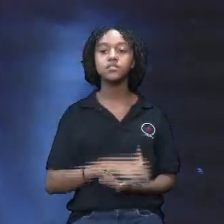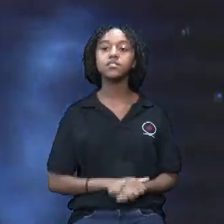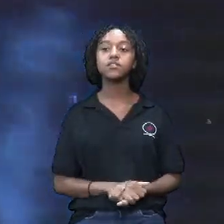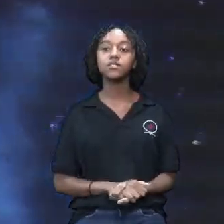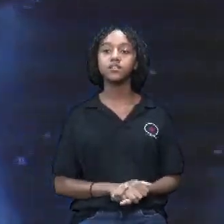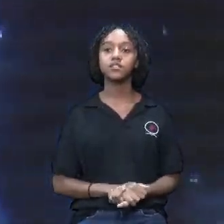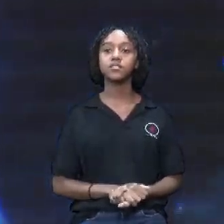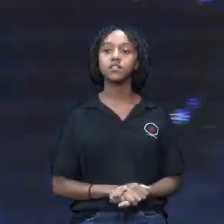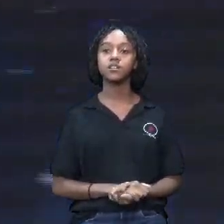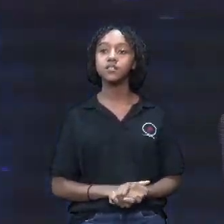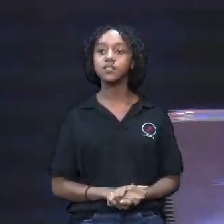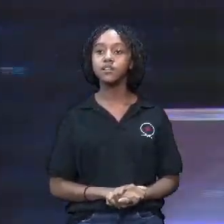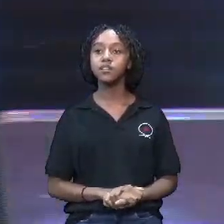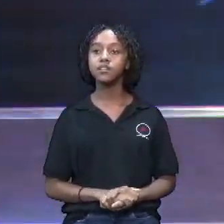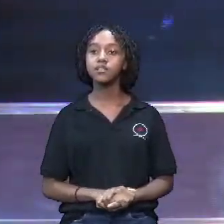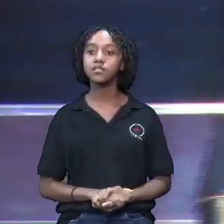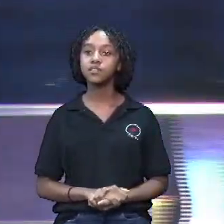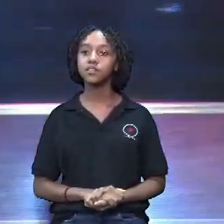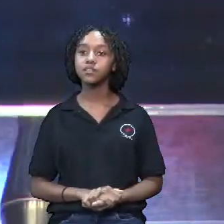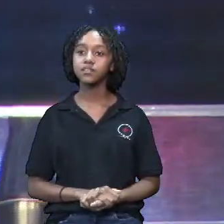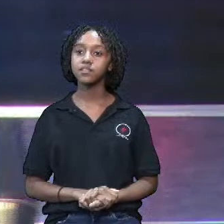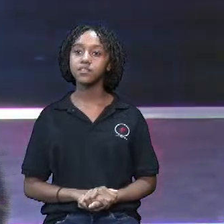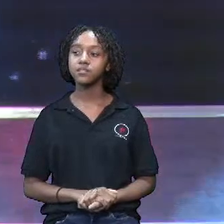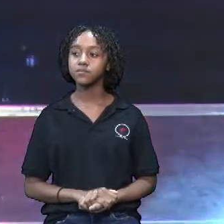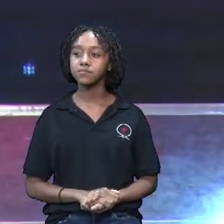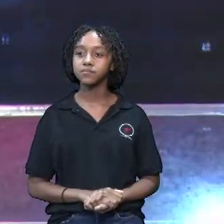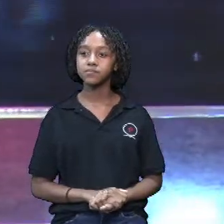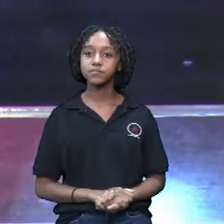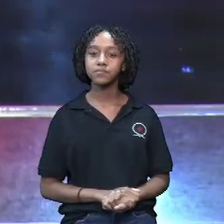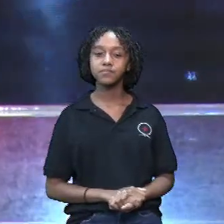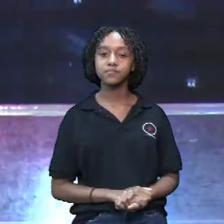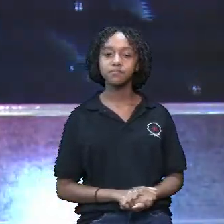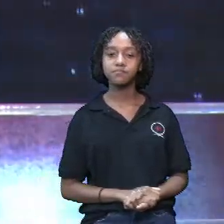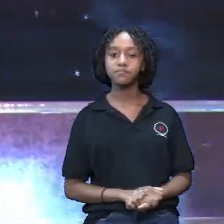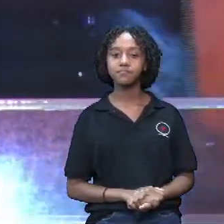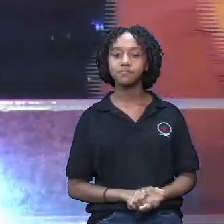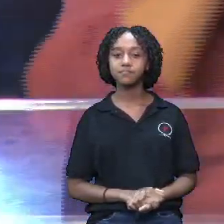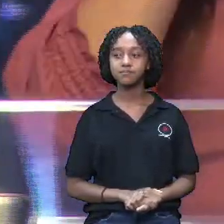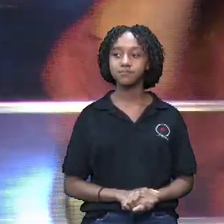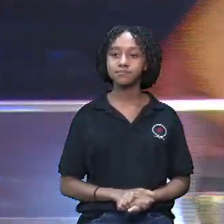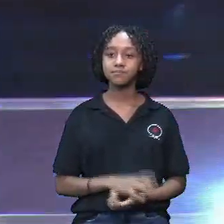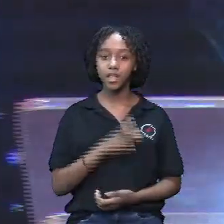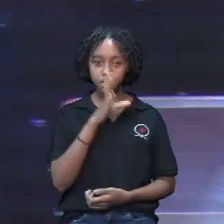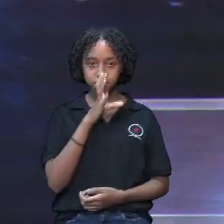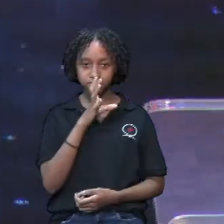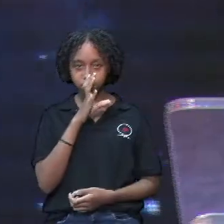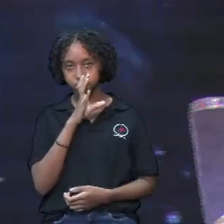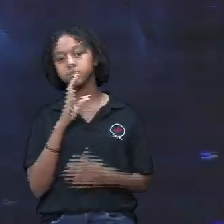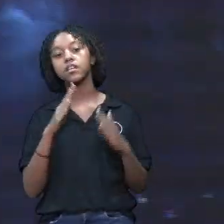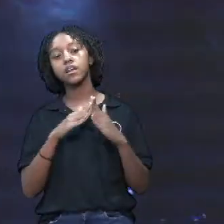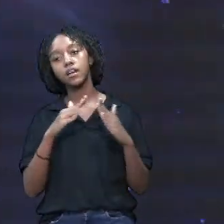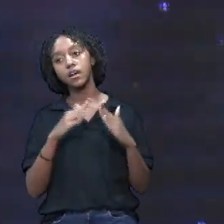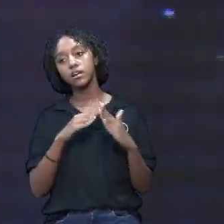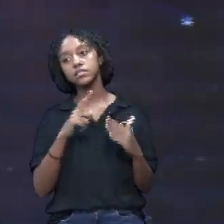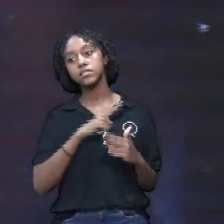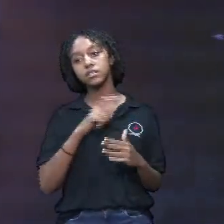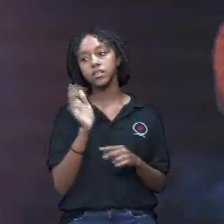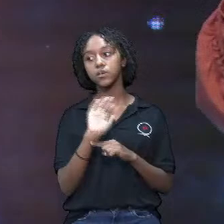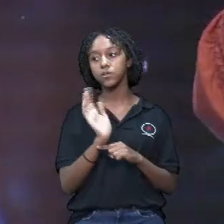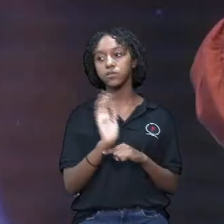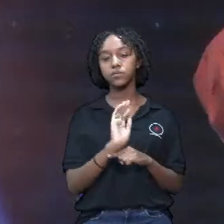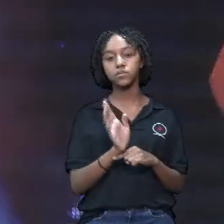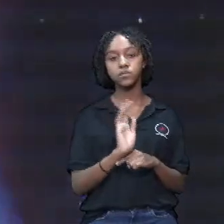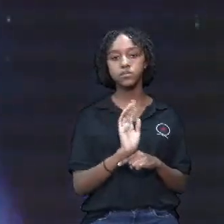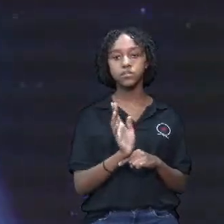Então eu queria pedir que vocês escutassem em casa. Tem o clipe no YouTube. Eu tive a honra